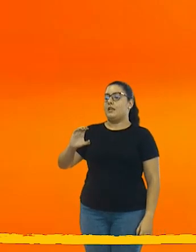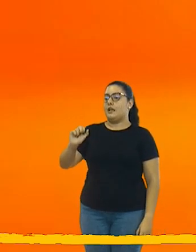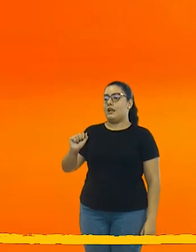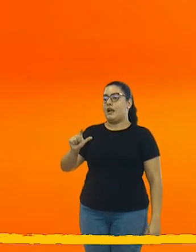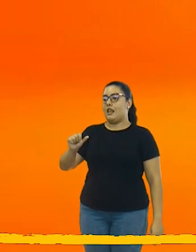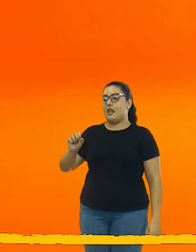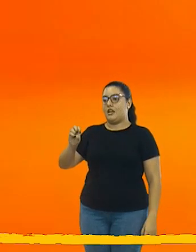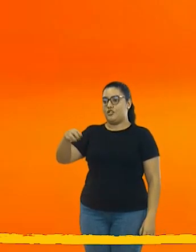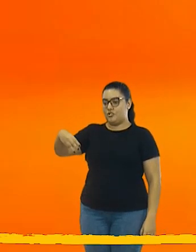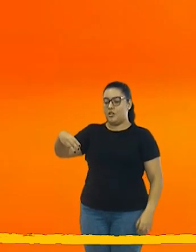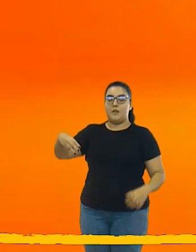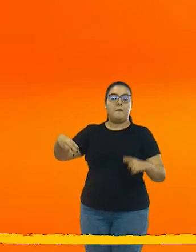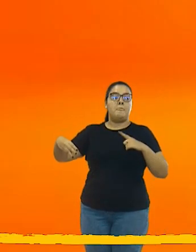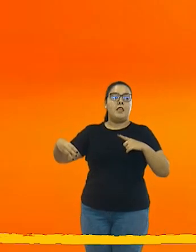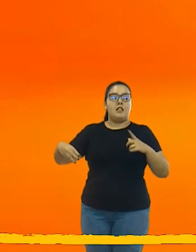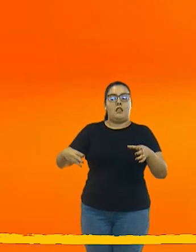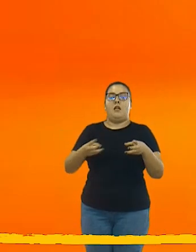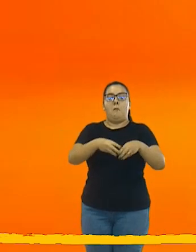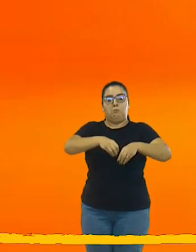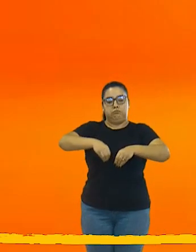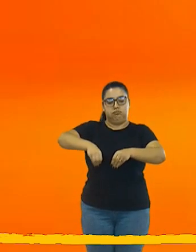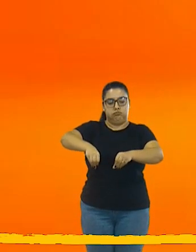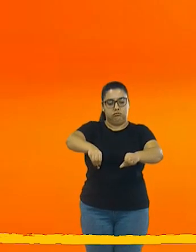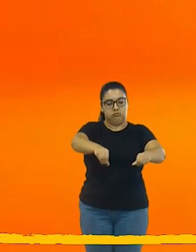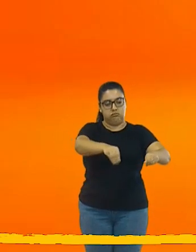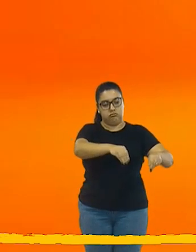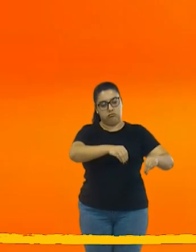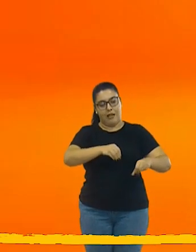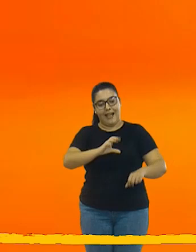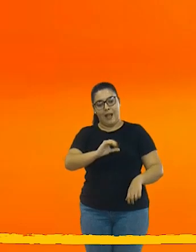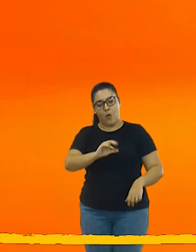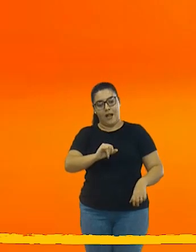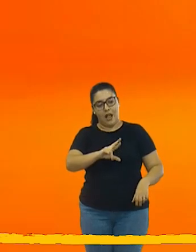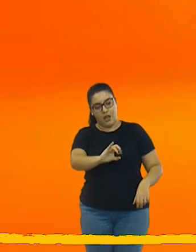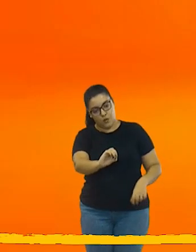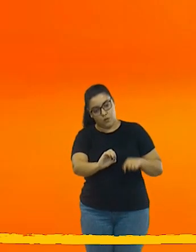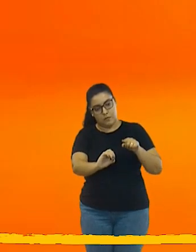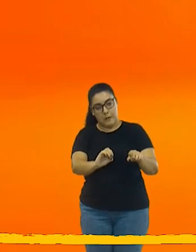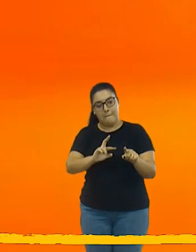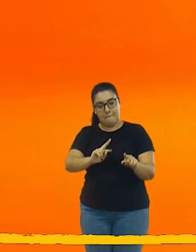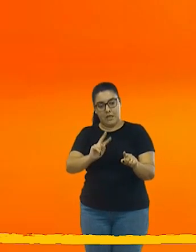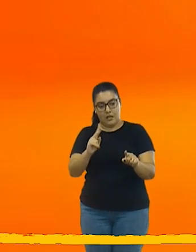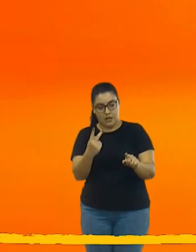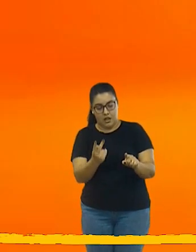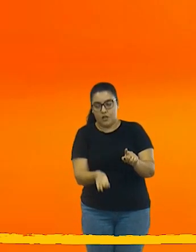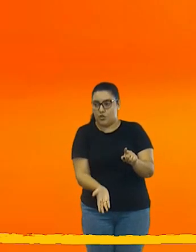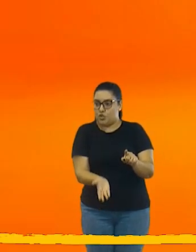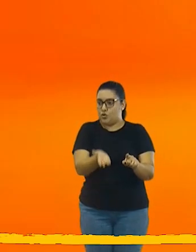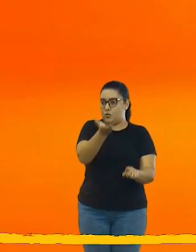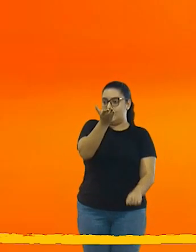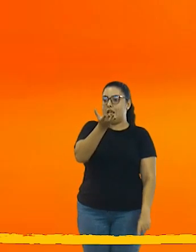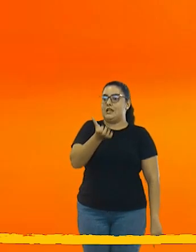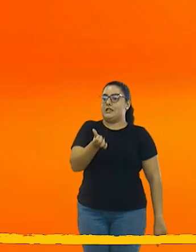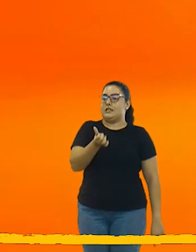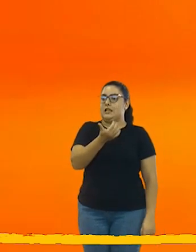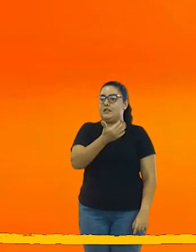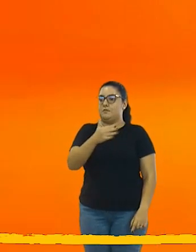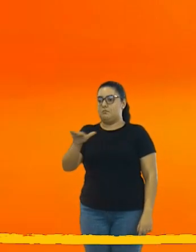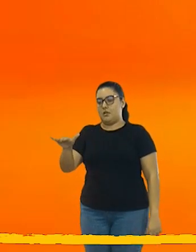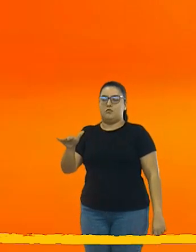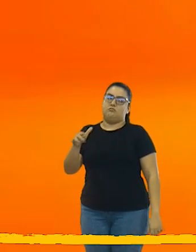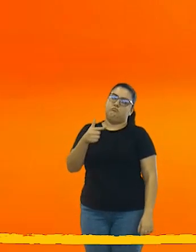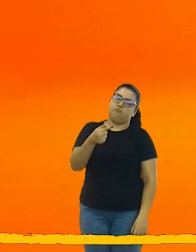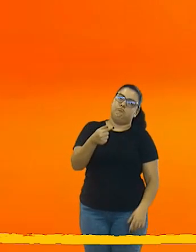tritura calcário e espalha o calcário sobre o solo para que o pH suba para 6,5 a